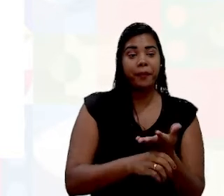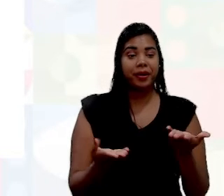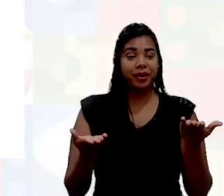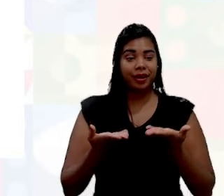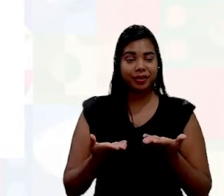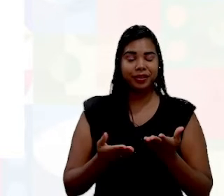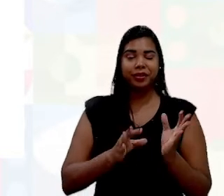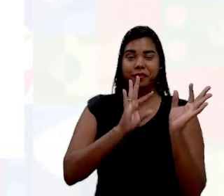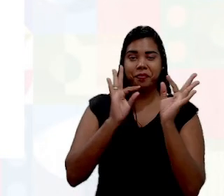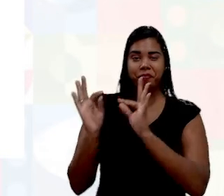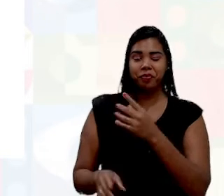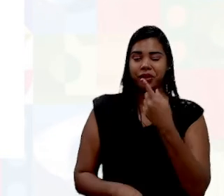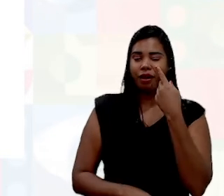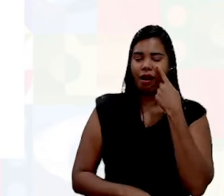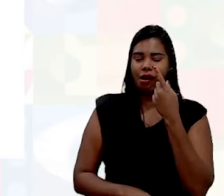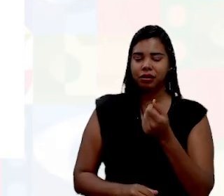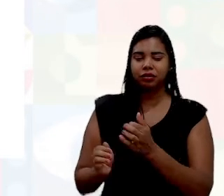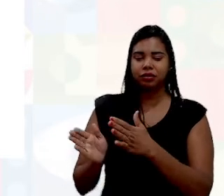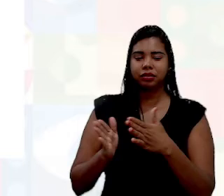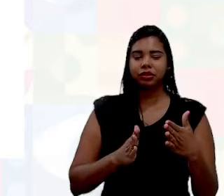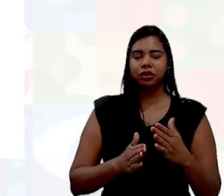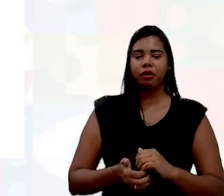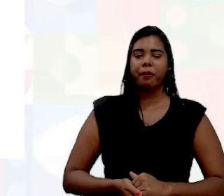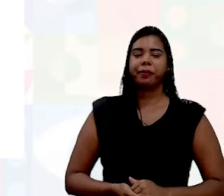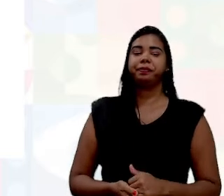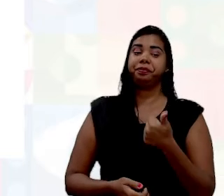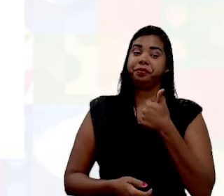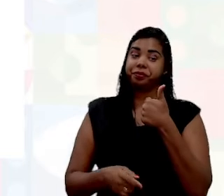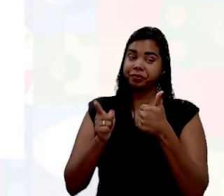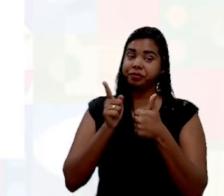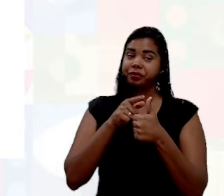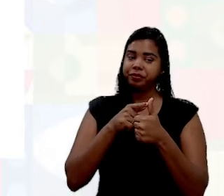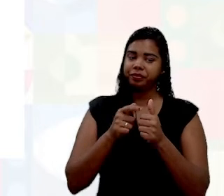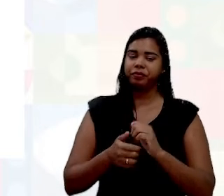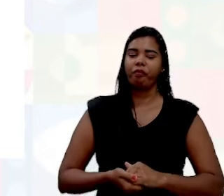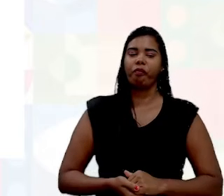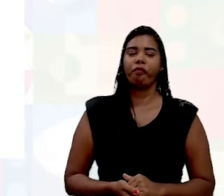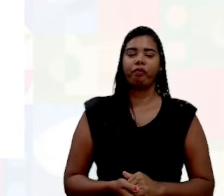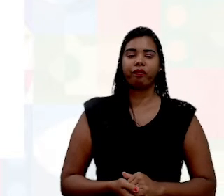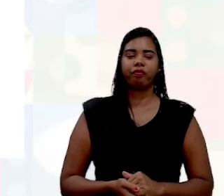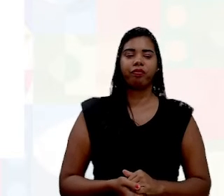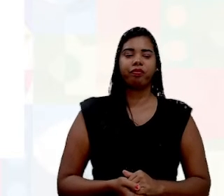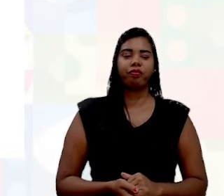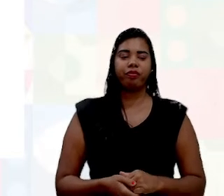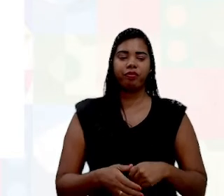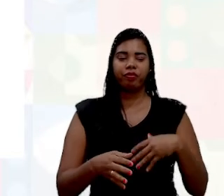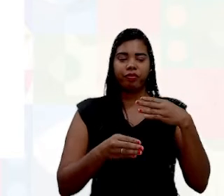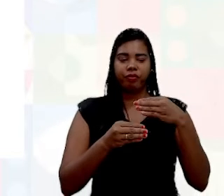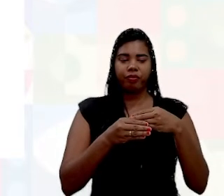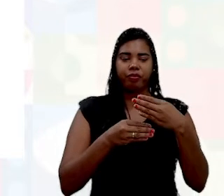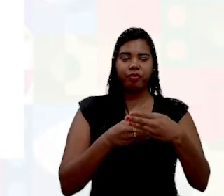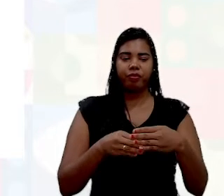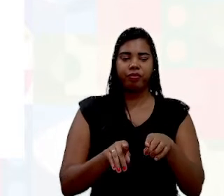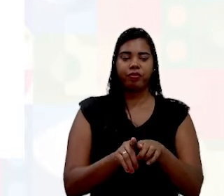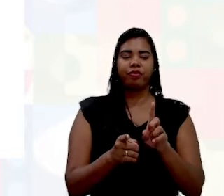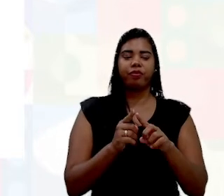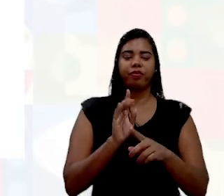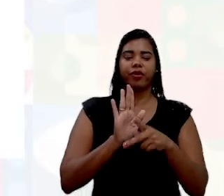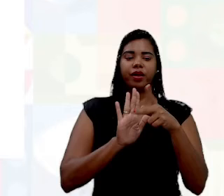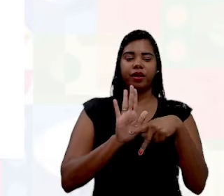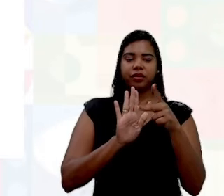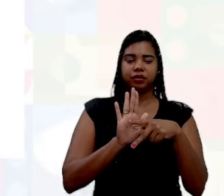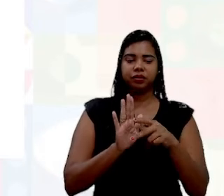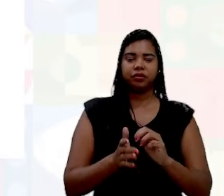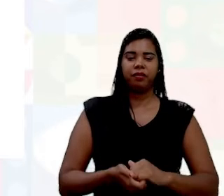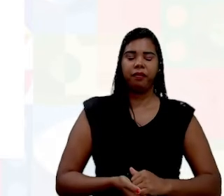vai fazer, né, as seguintes etapas, né? Primeiro, a gente vai criar uma pasta, né, de templates dentro do projeto